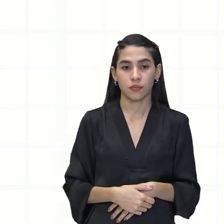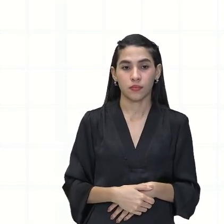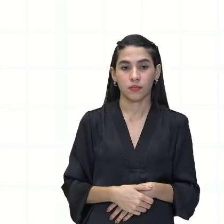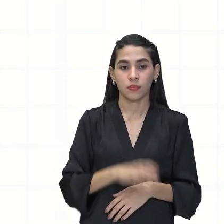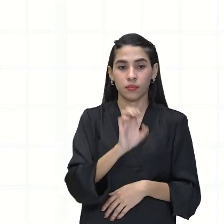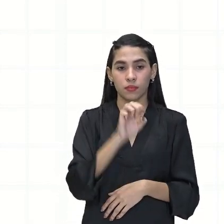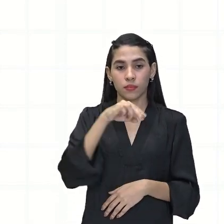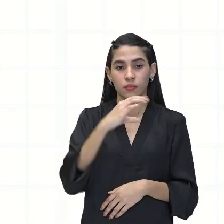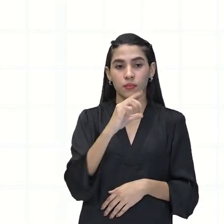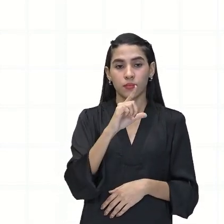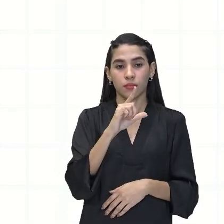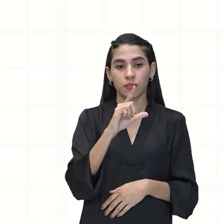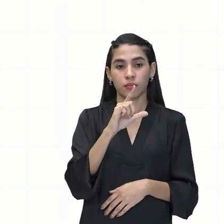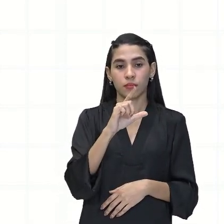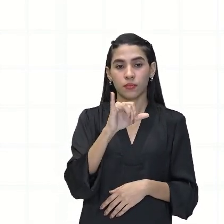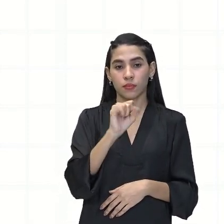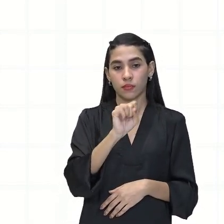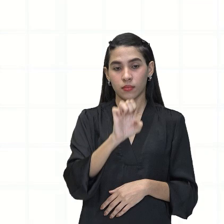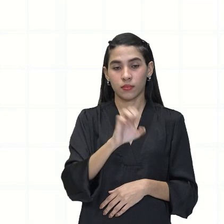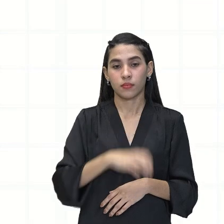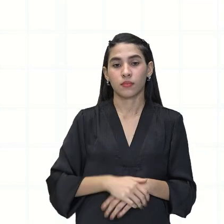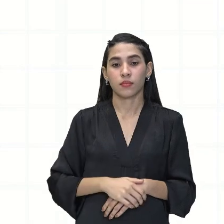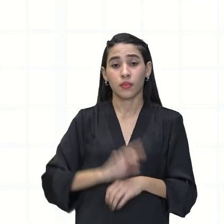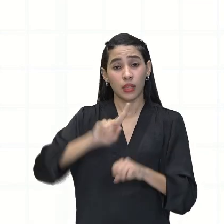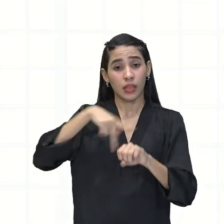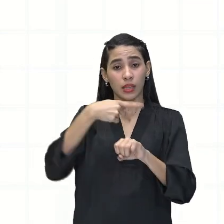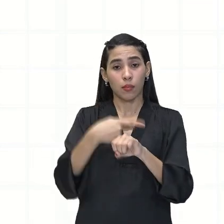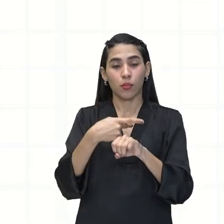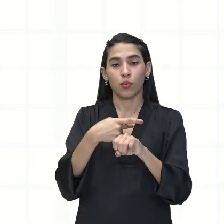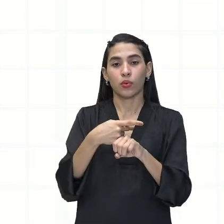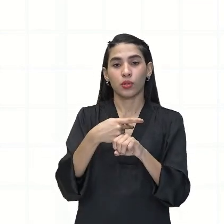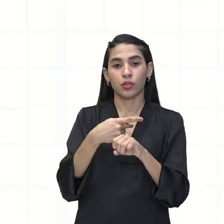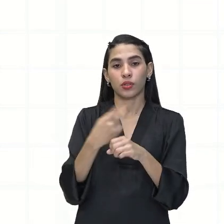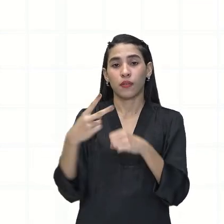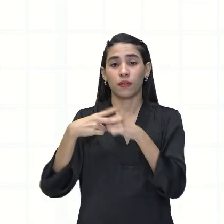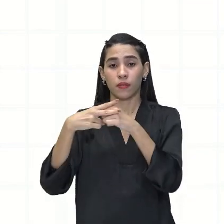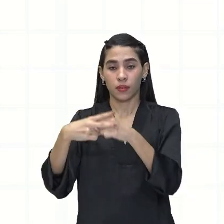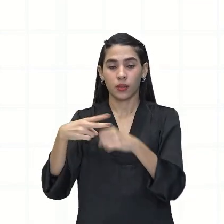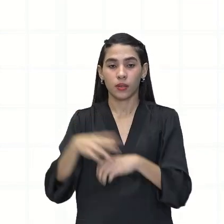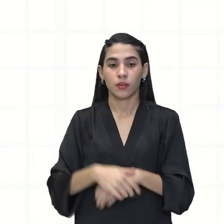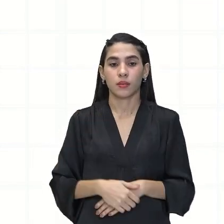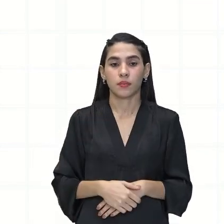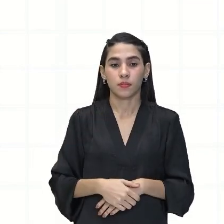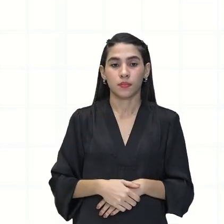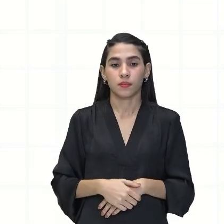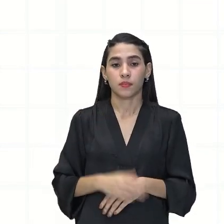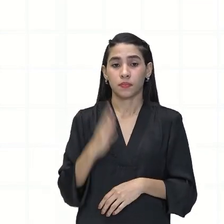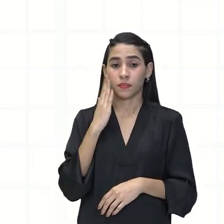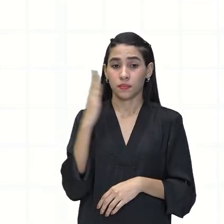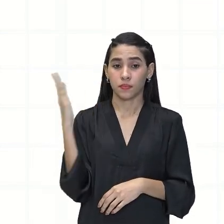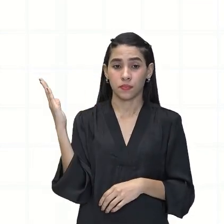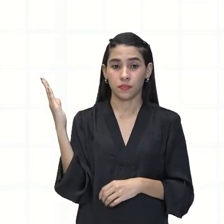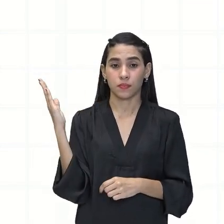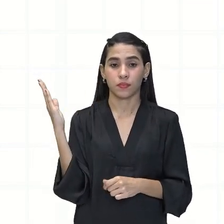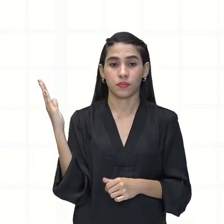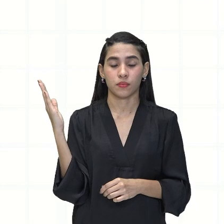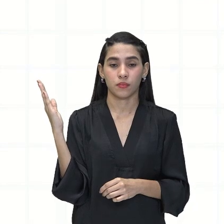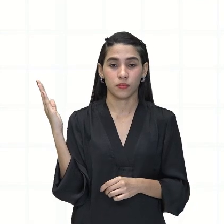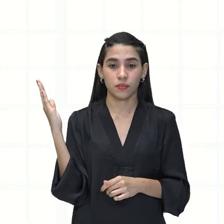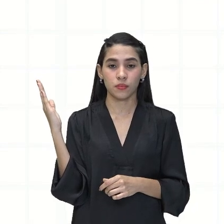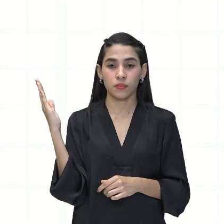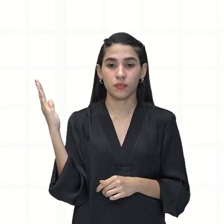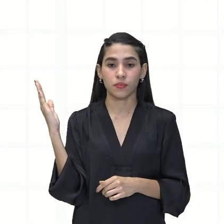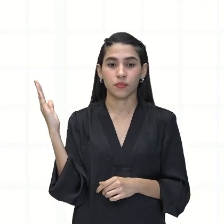Ênclise, pronome oblíquo após o verbo. Ênclise, pronome oblíquo após